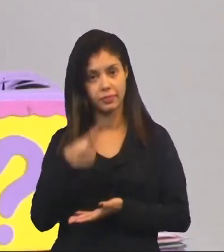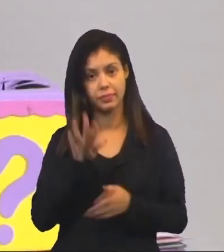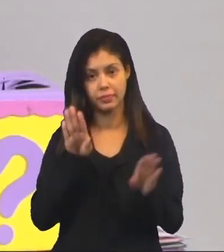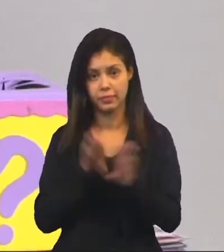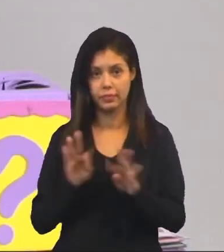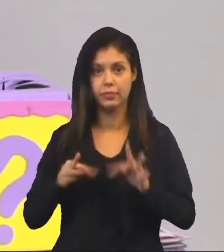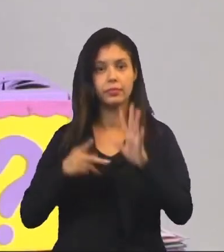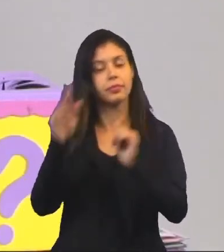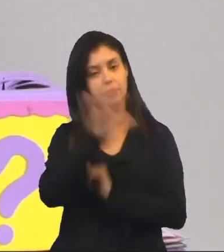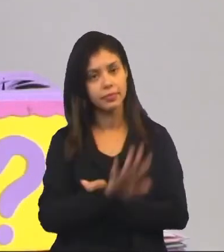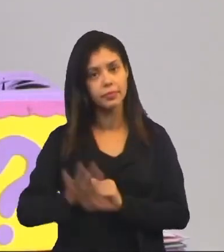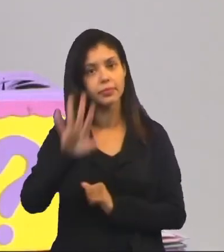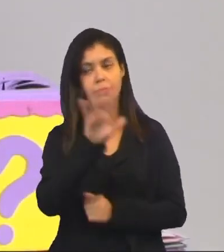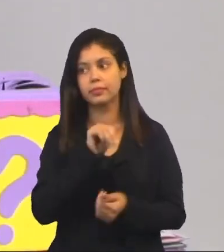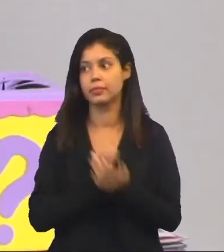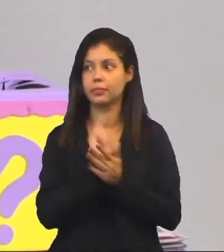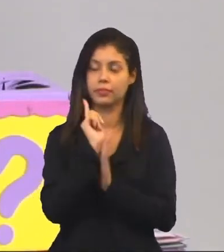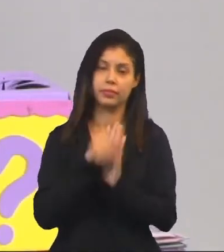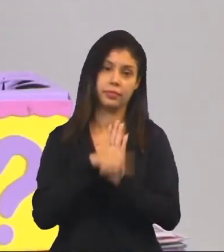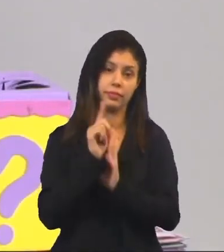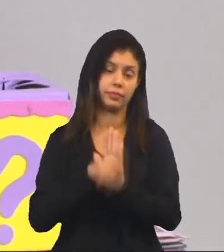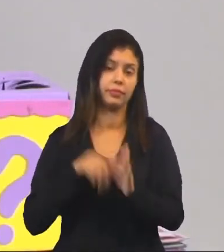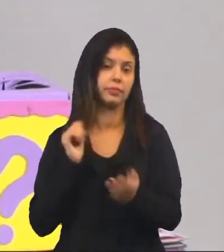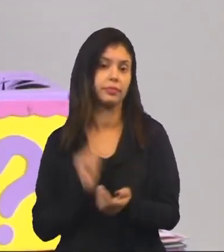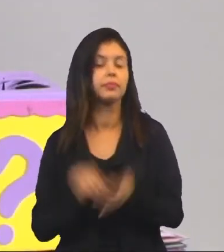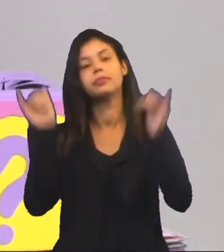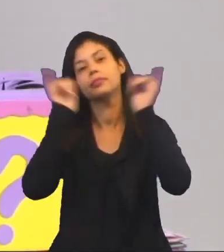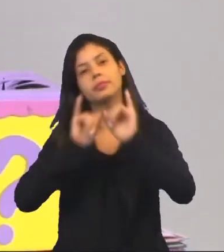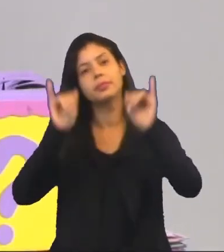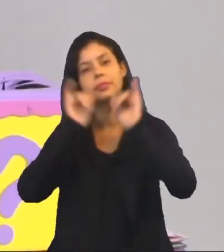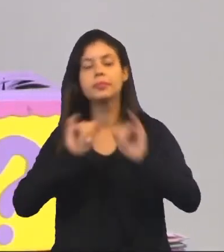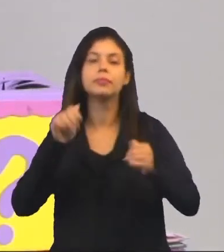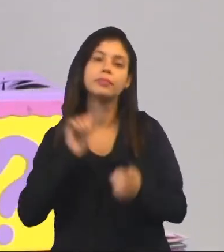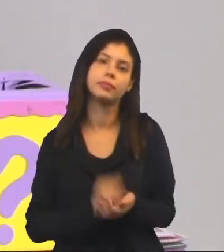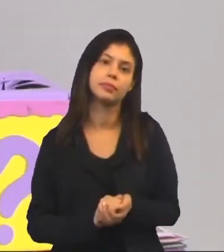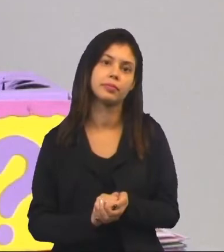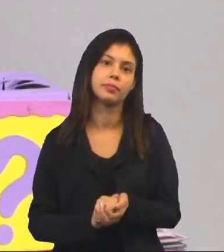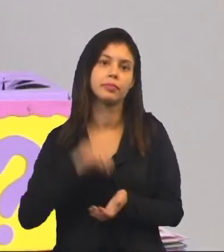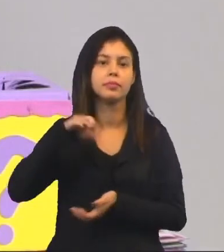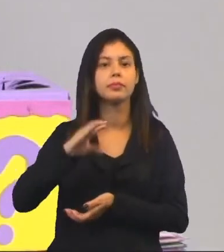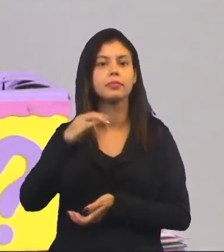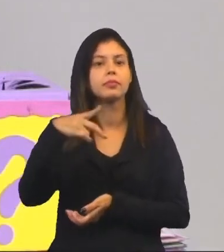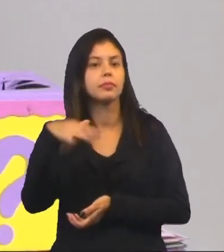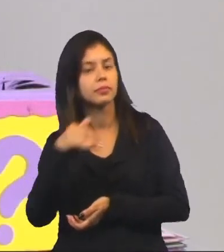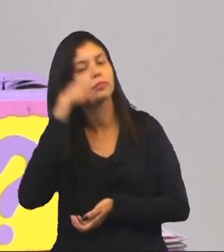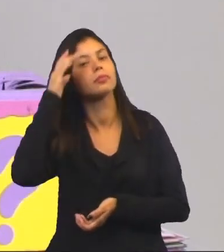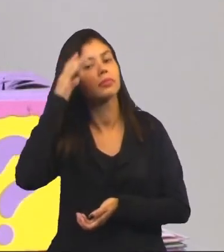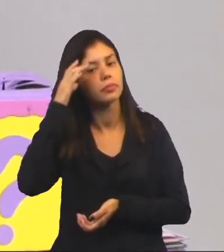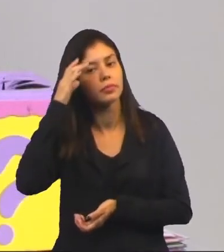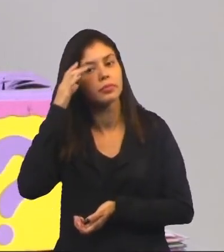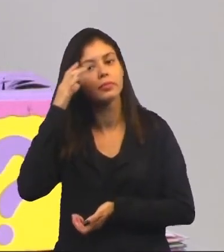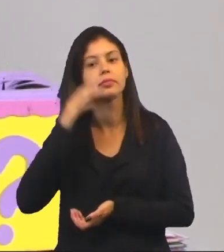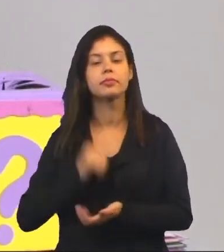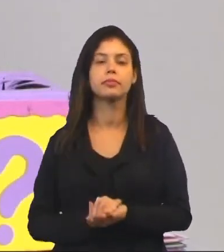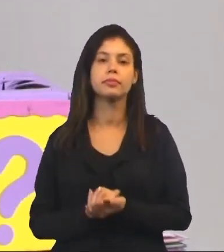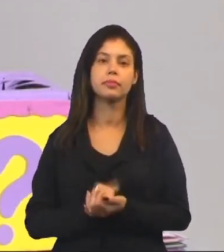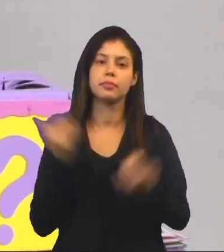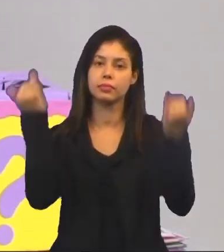viram que todos esses gêneros, anúncio, campanha de conscientização,